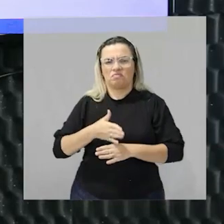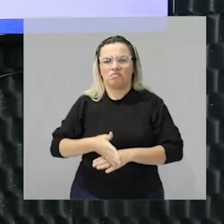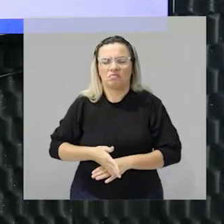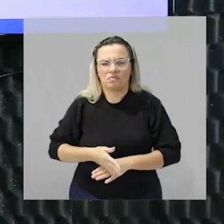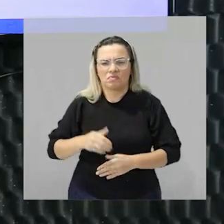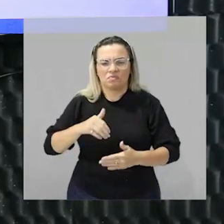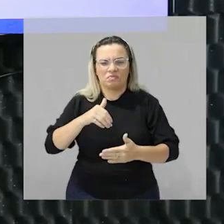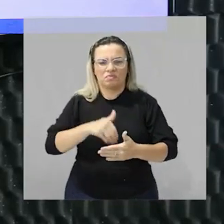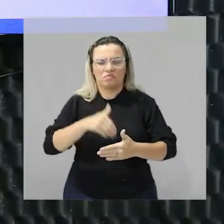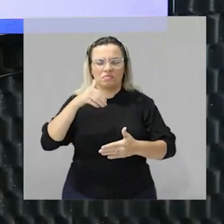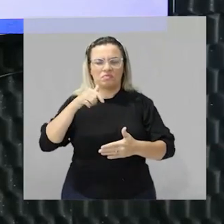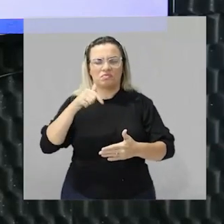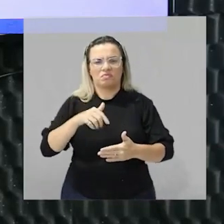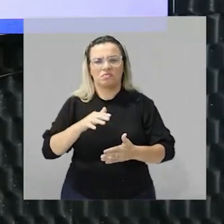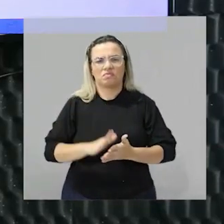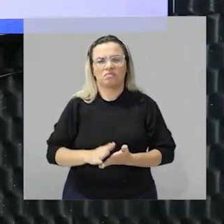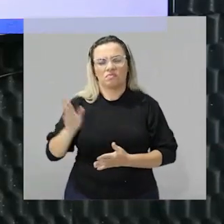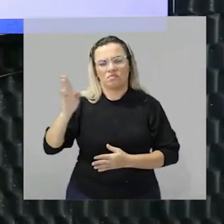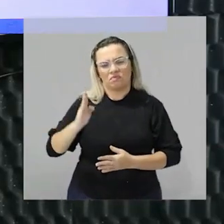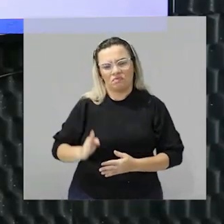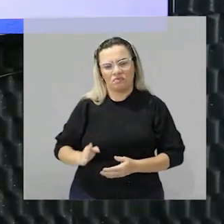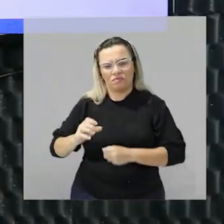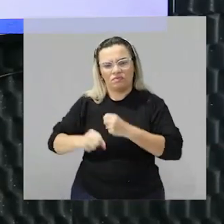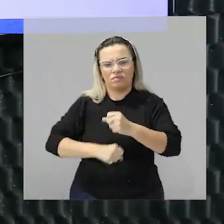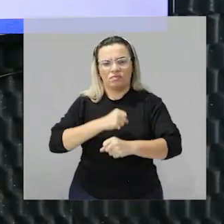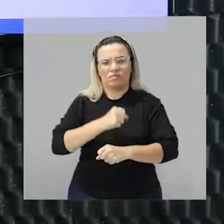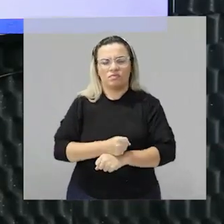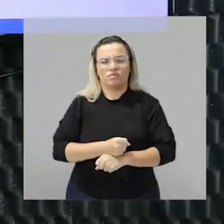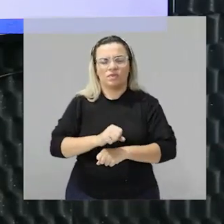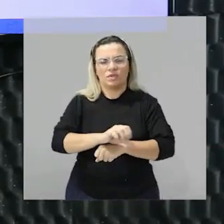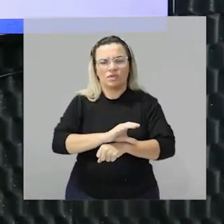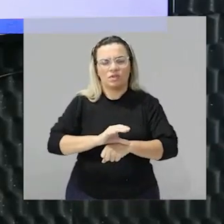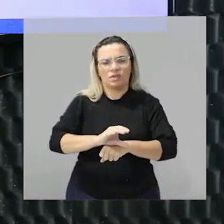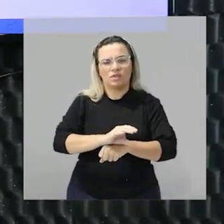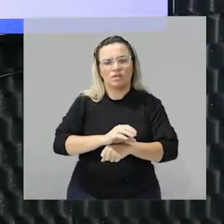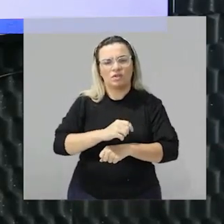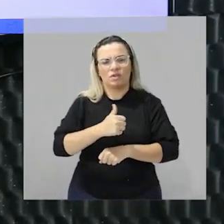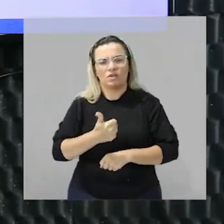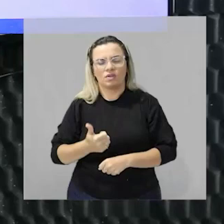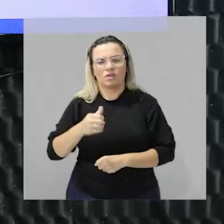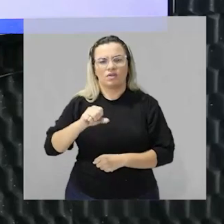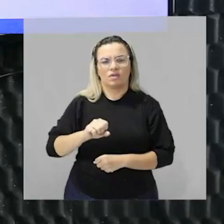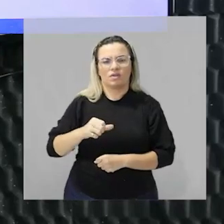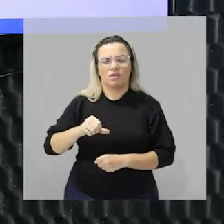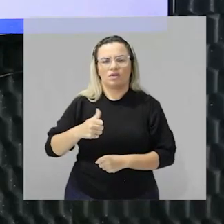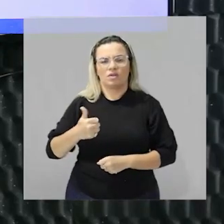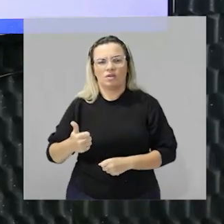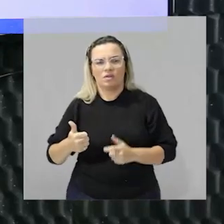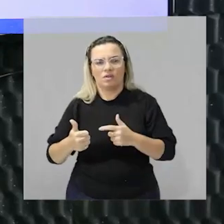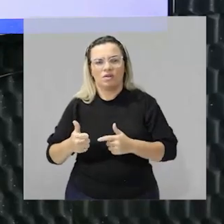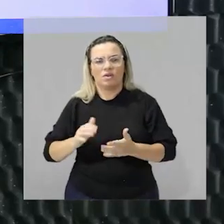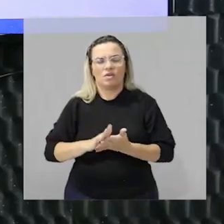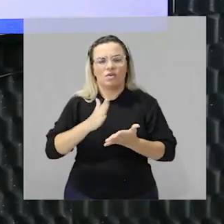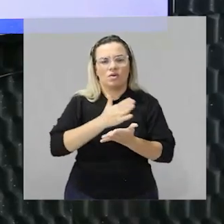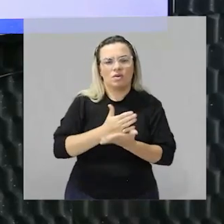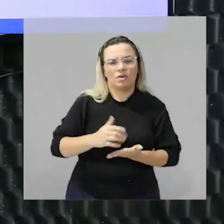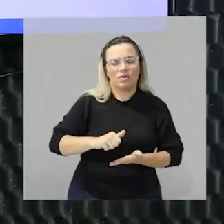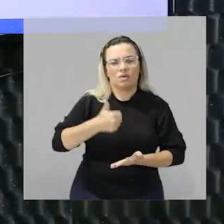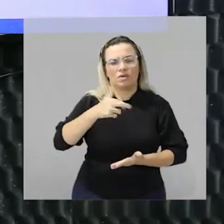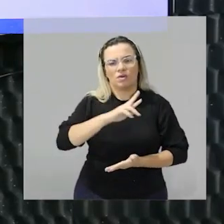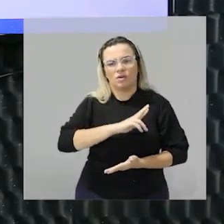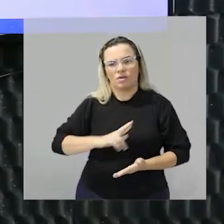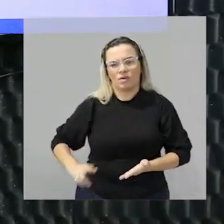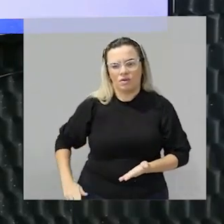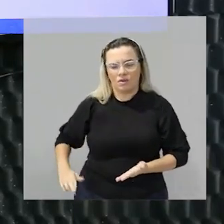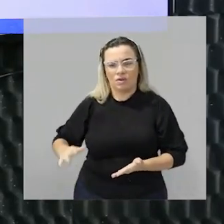brasileiro, pela Constituição de 1891, pela Constituição aqui implantada no começo da Primeira República. Mas apesar de